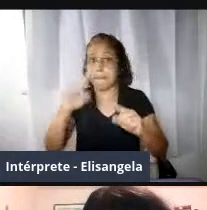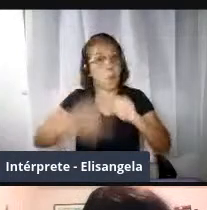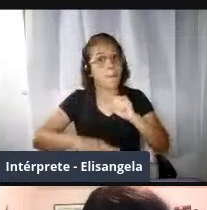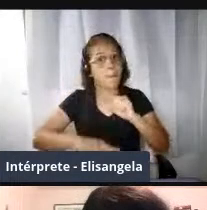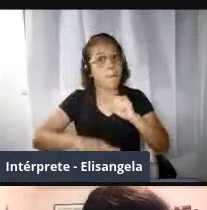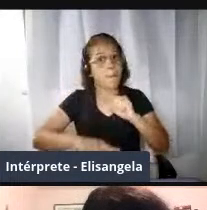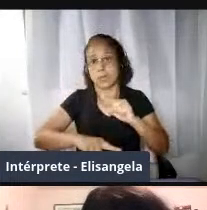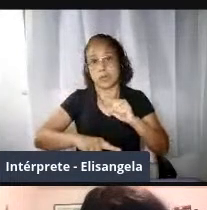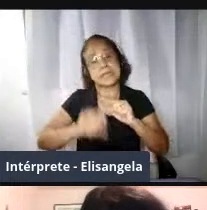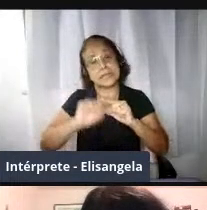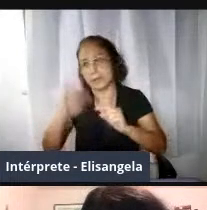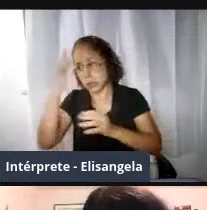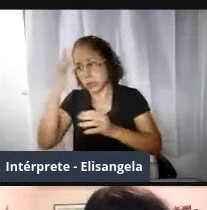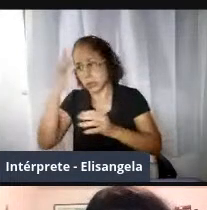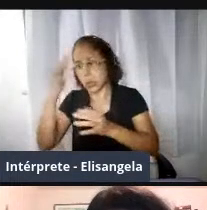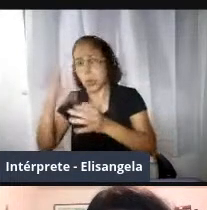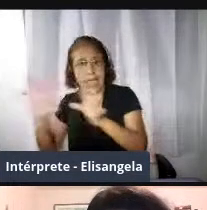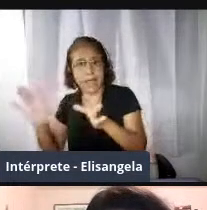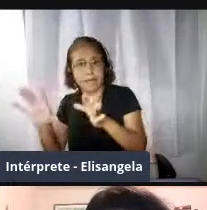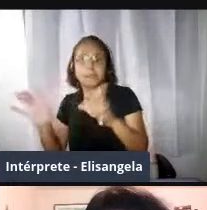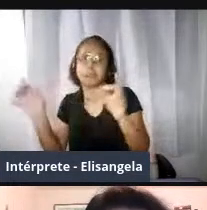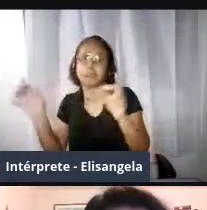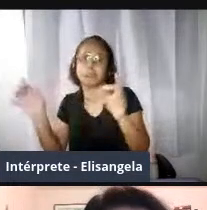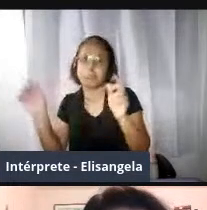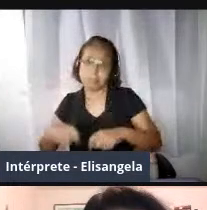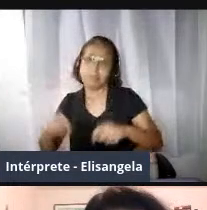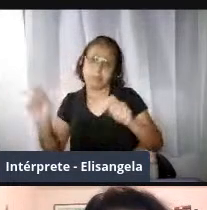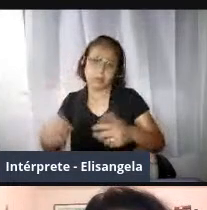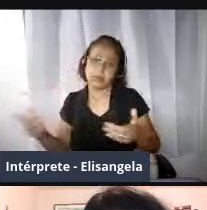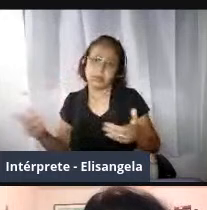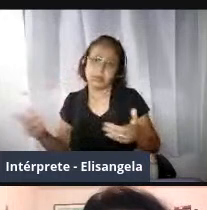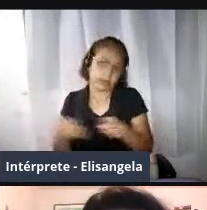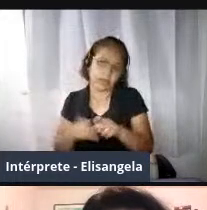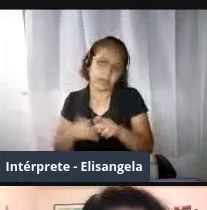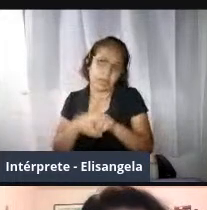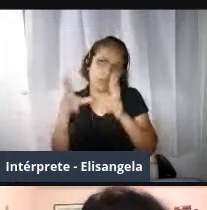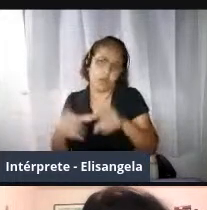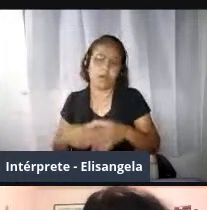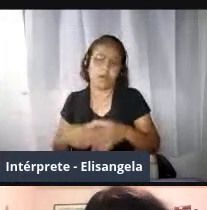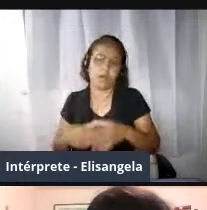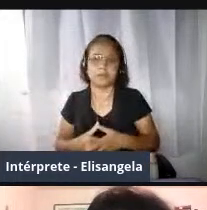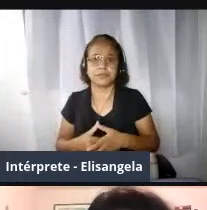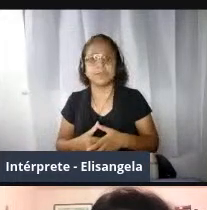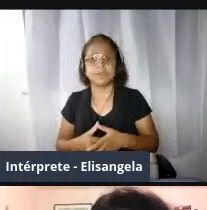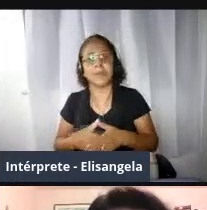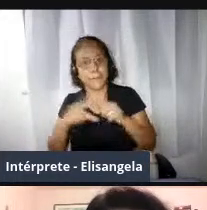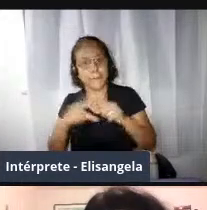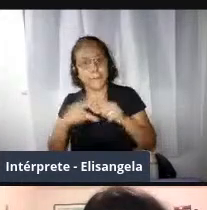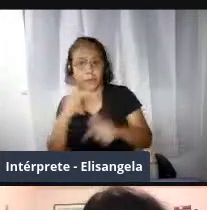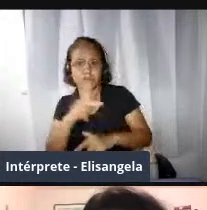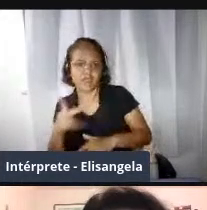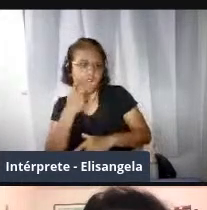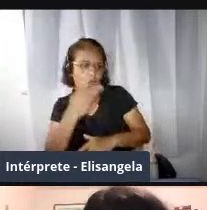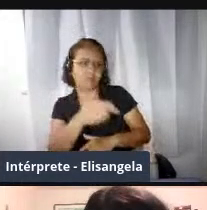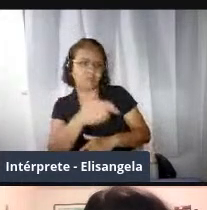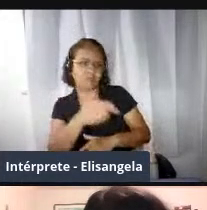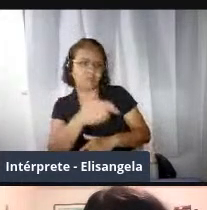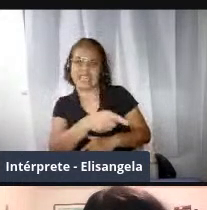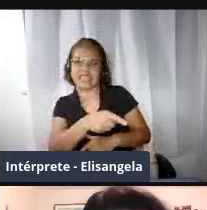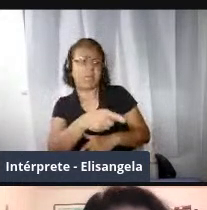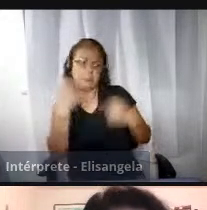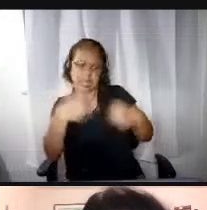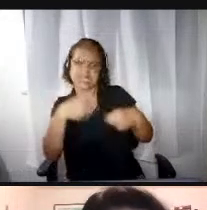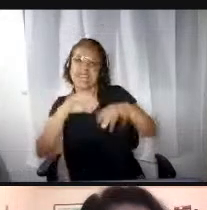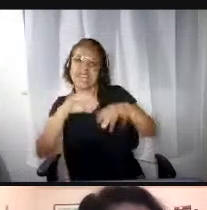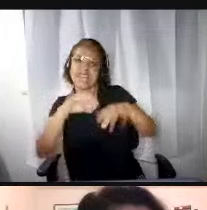escravizado. E mais, o professor, ele fala assim, para esses deviam haver escolas à parte. Não é que ele fala não deveria, não tem que ter a